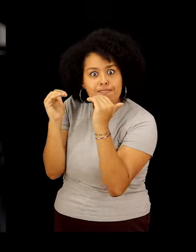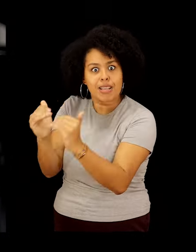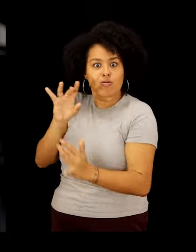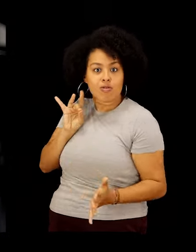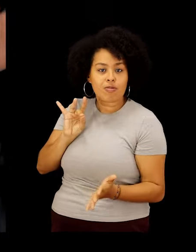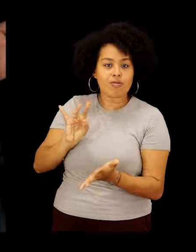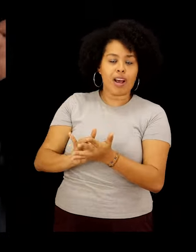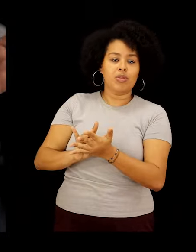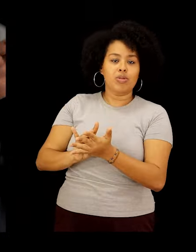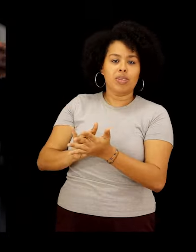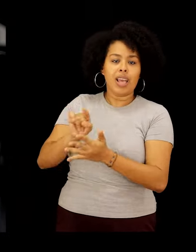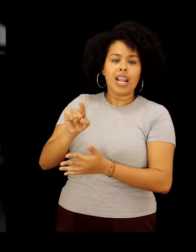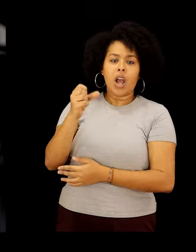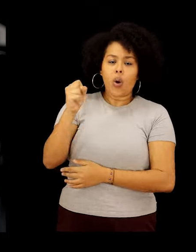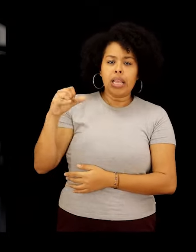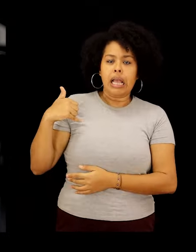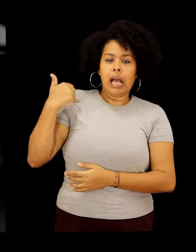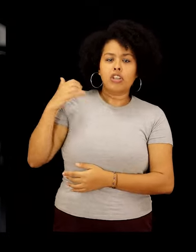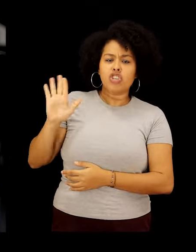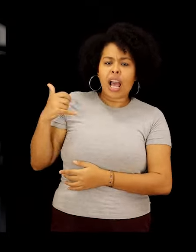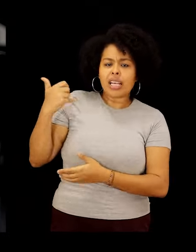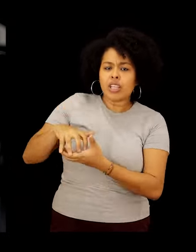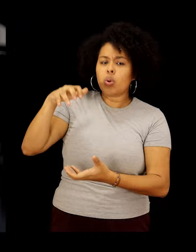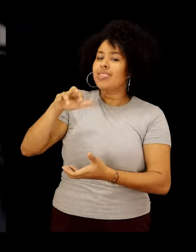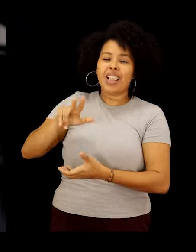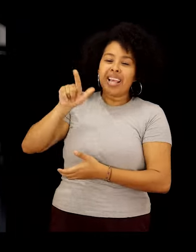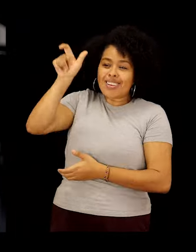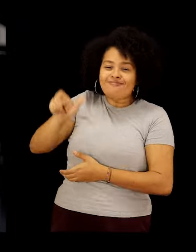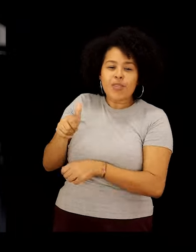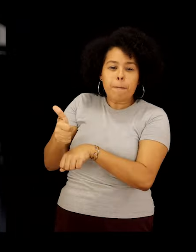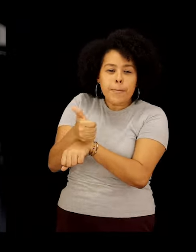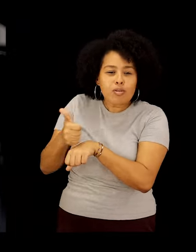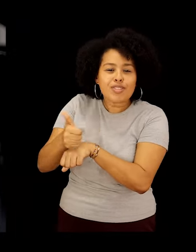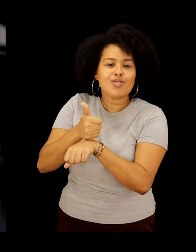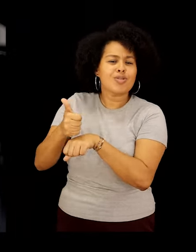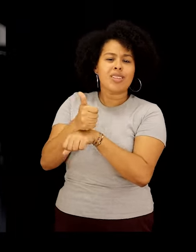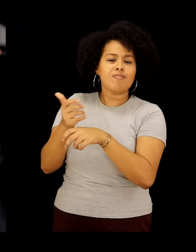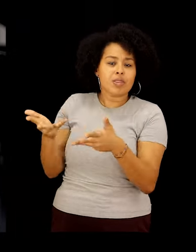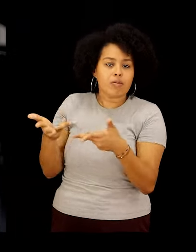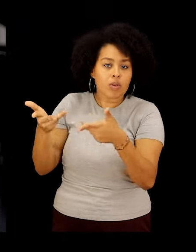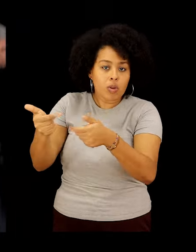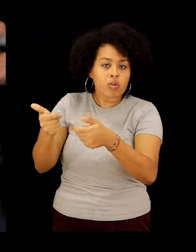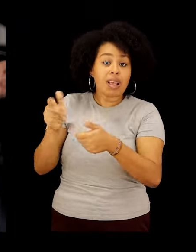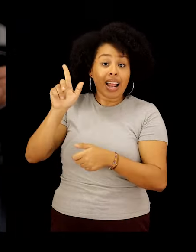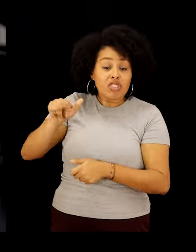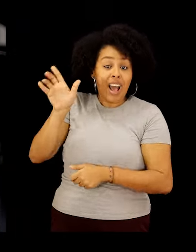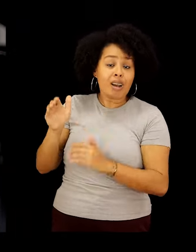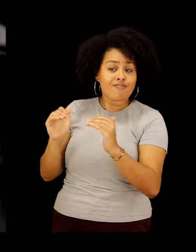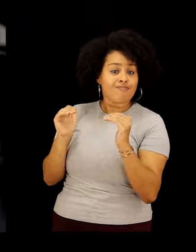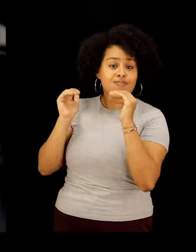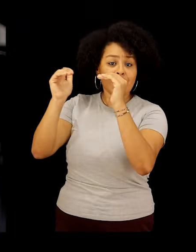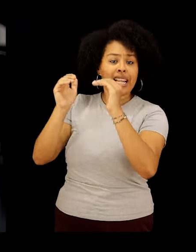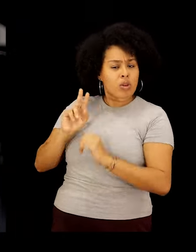literalmente. Não é porque ele está fazendo 80, não, é porque ele é. E um ser como ele não tem nem mais idade, porque ele é. Naná